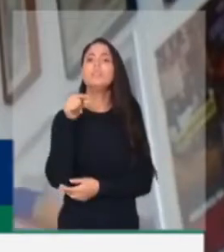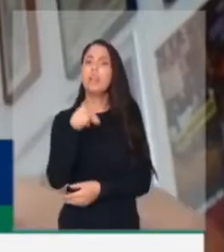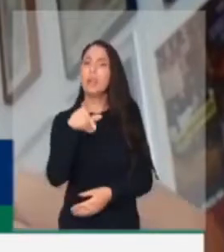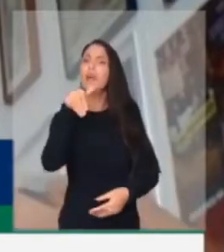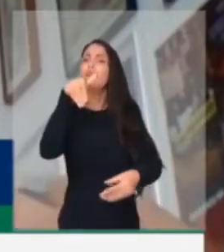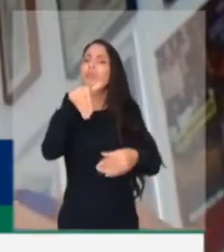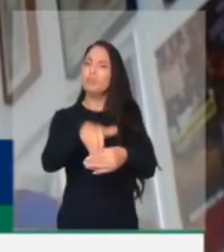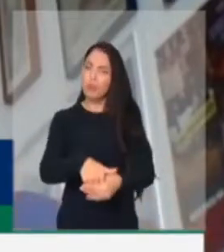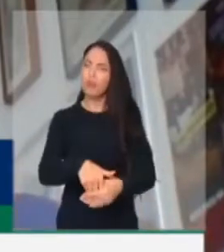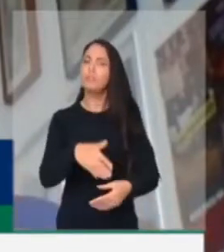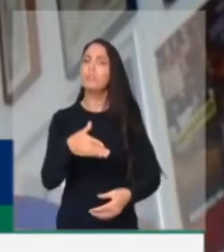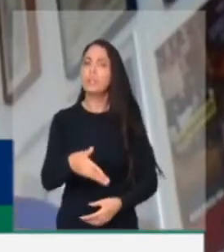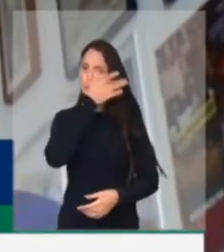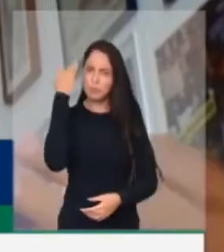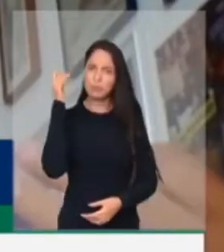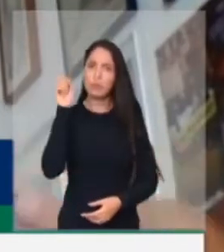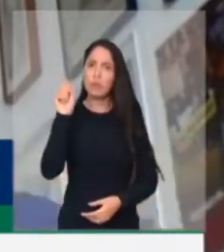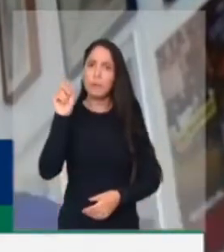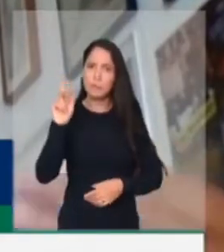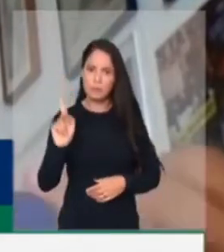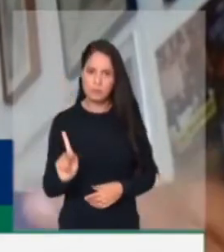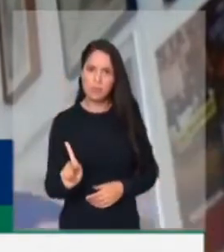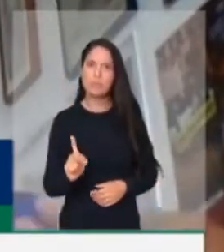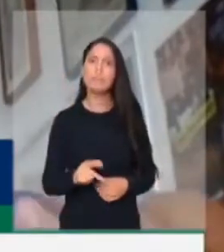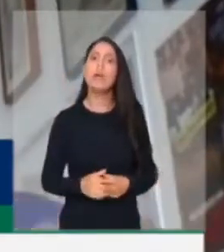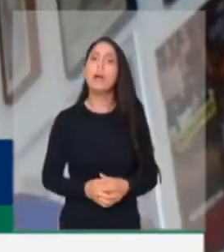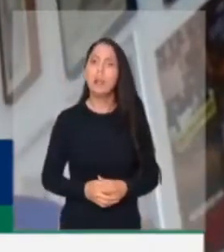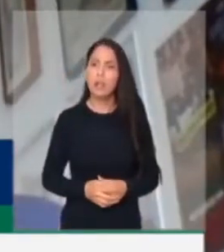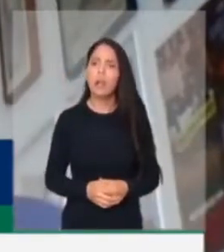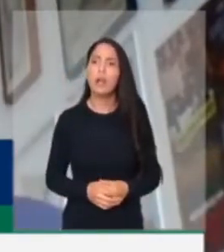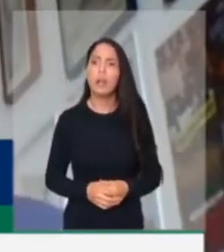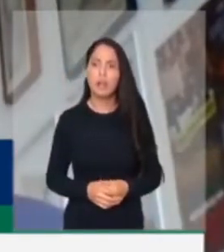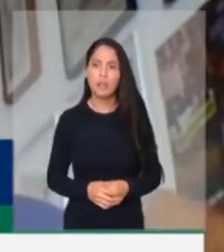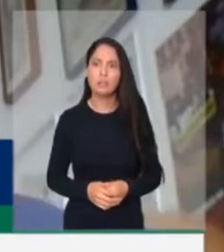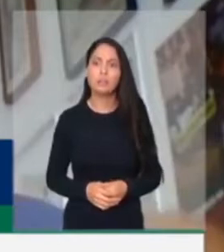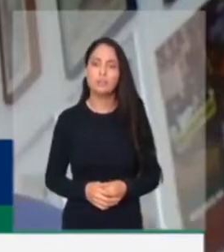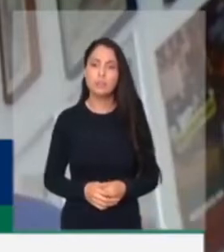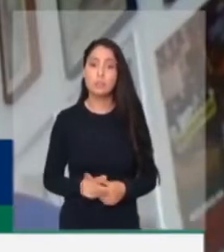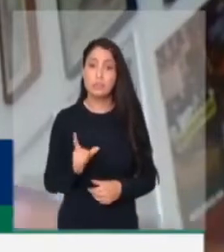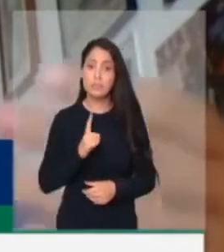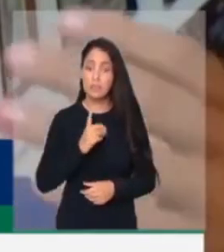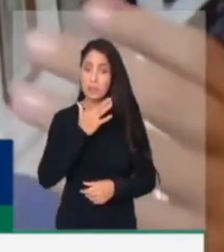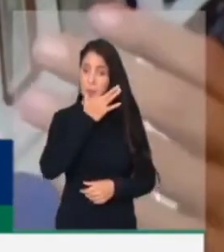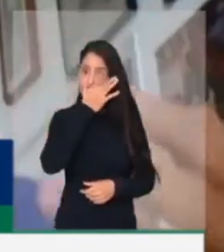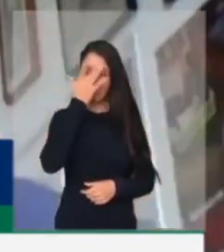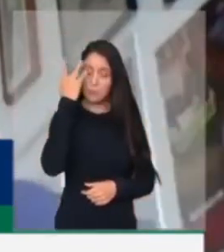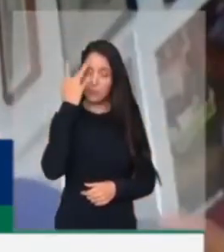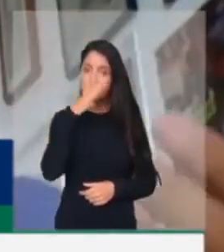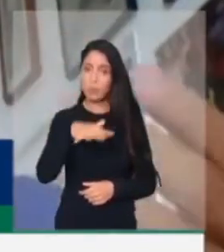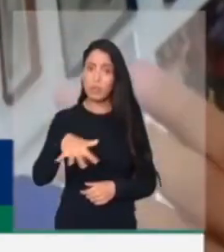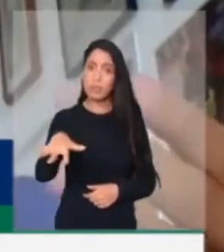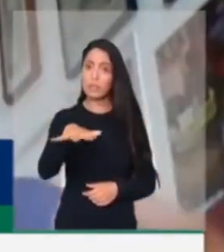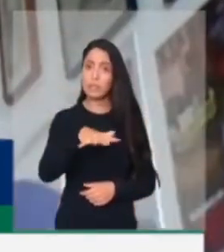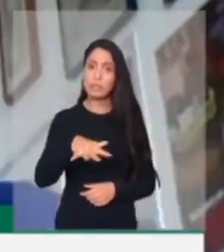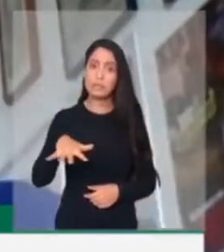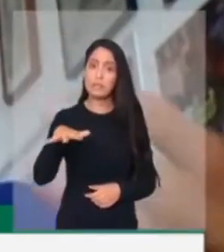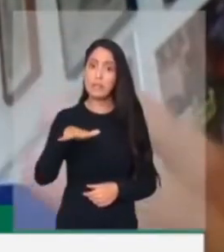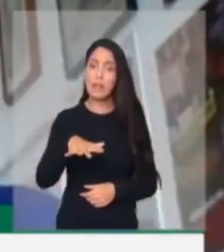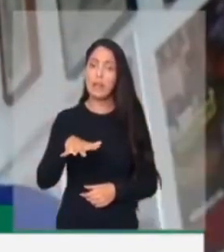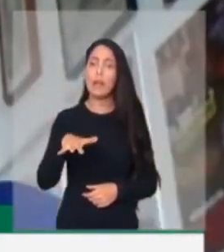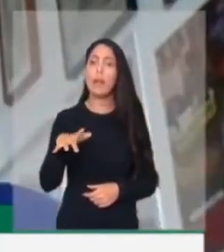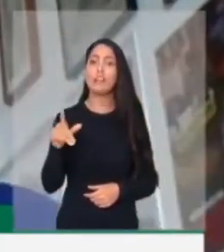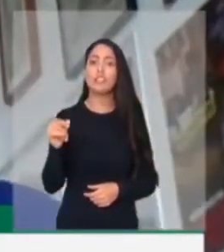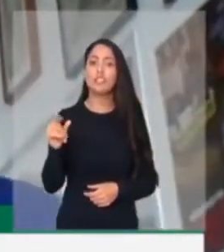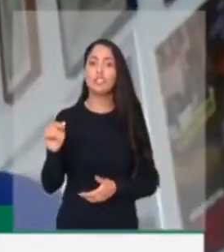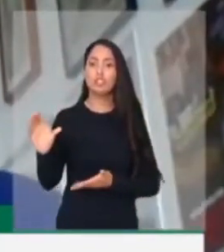votação pelos aposentados, por aqueles que têm crédito consignado, por aqueles que não estão conseguindo pagar